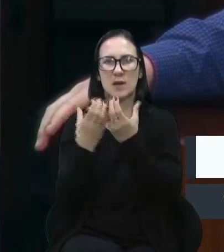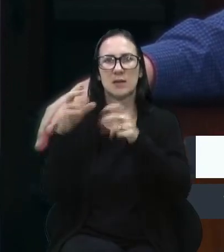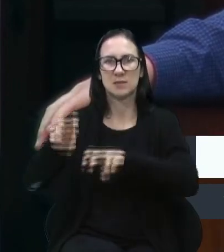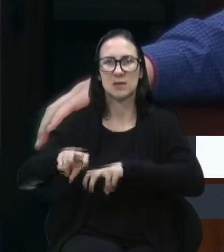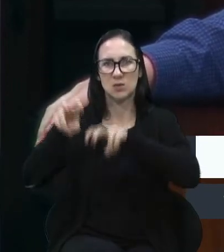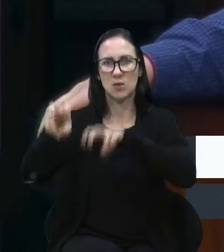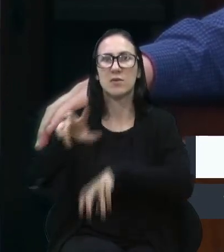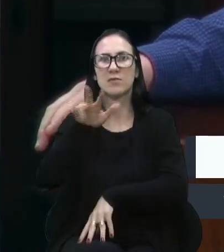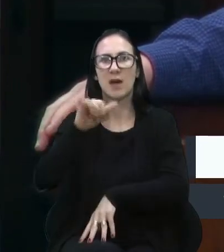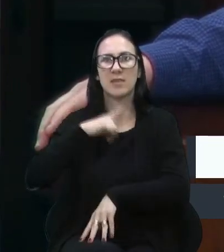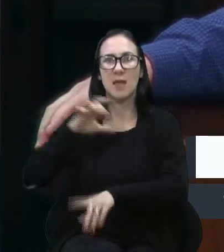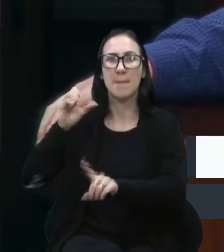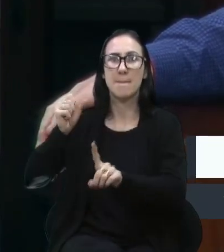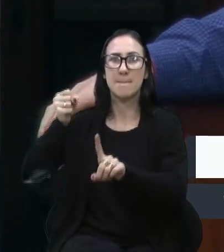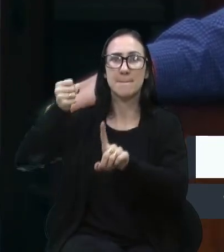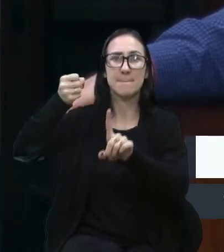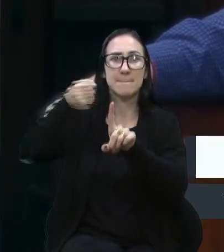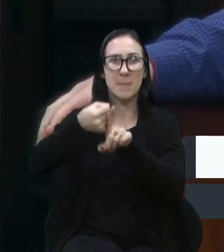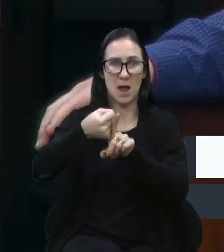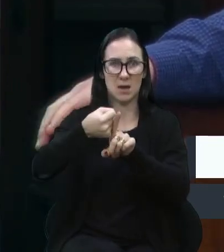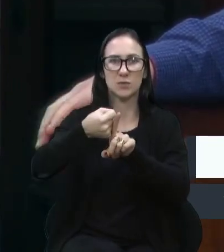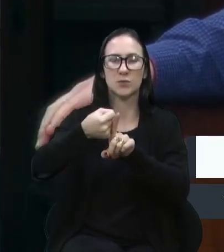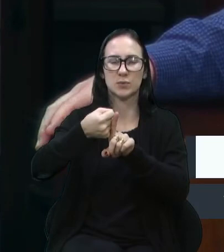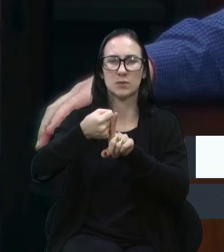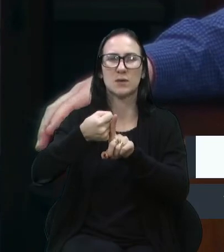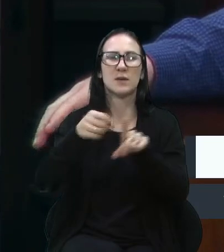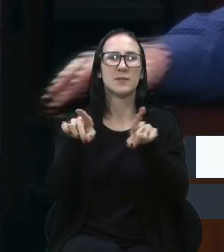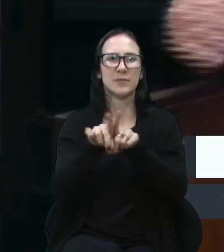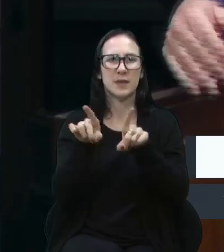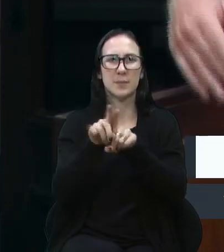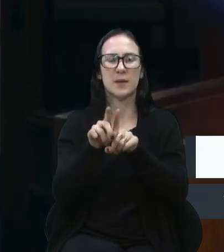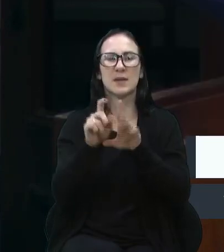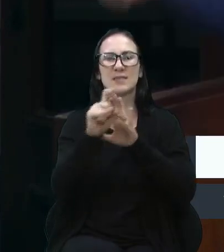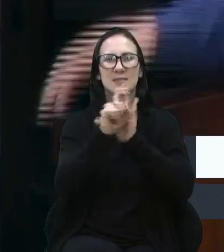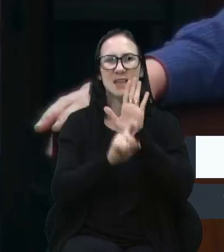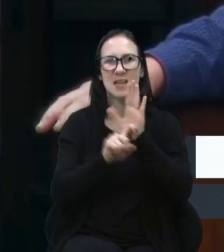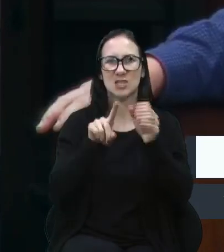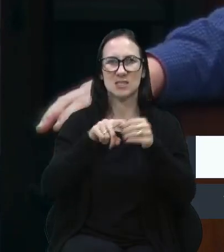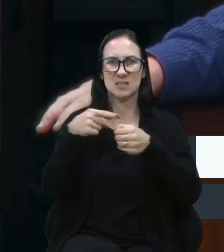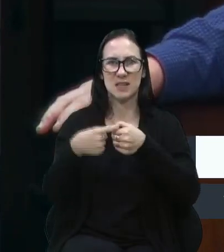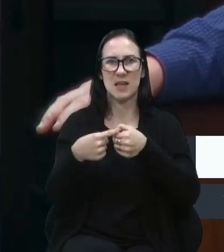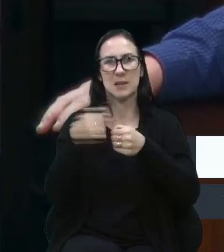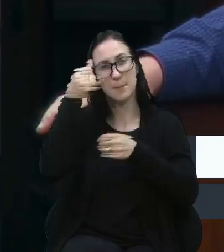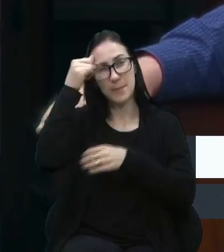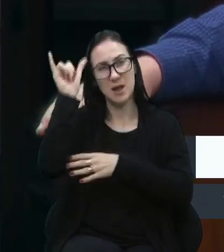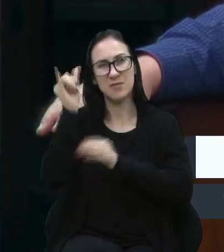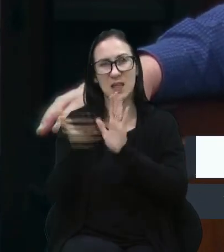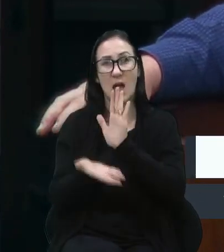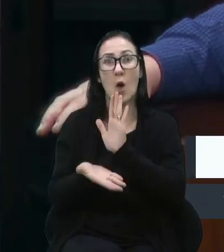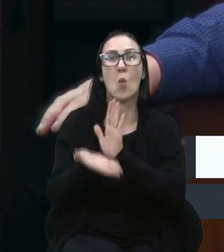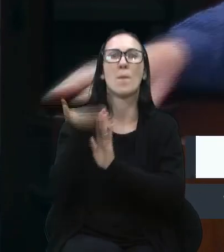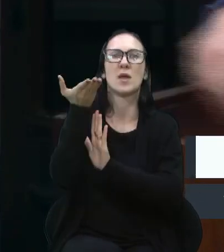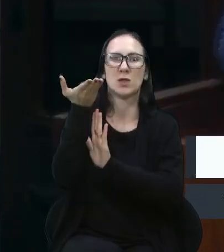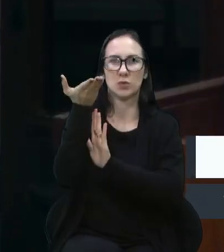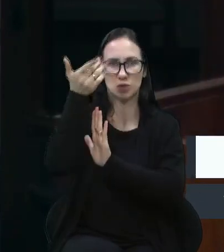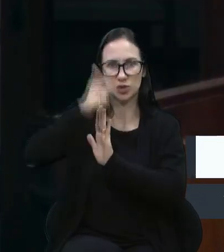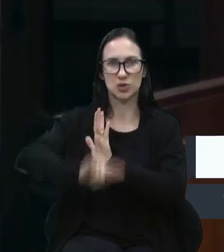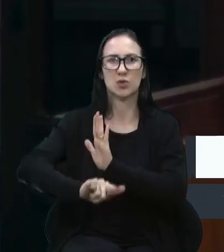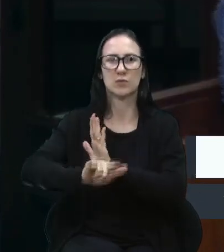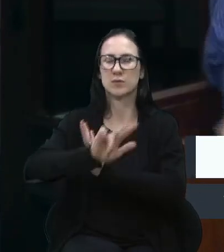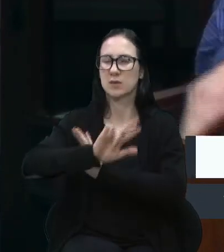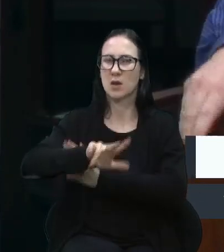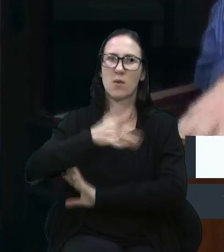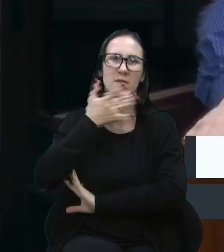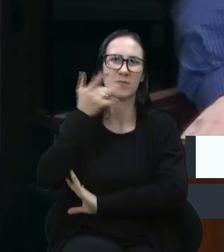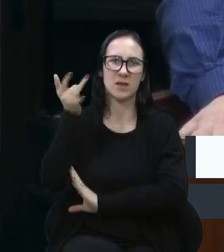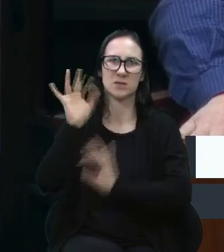grande impacto, bem como para as tarifas aqui da cidade, para não ter um aumento neste momento, que também não é fácil